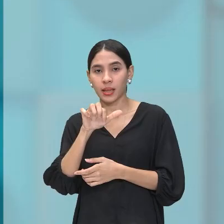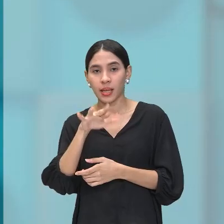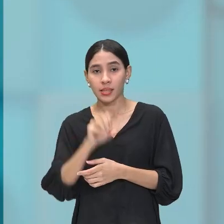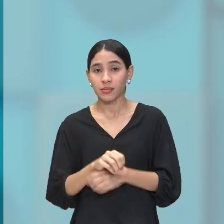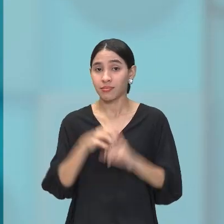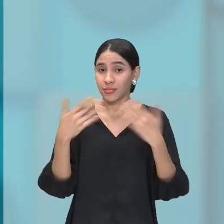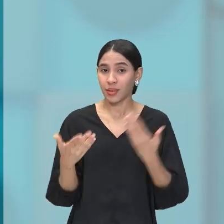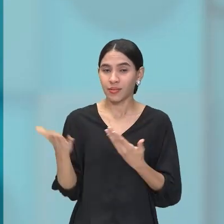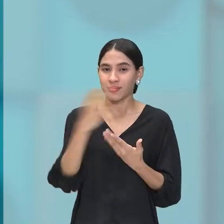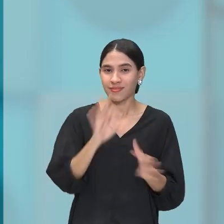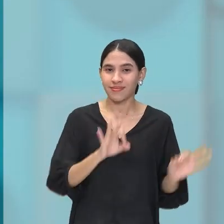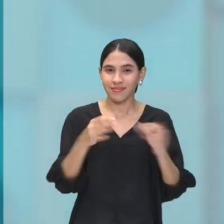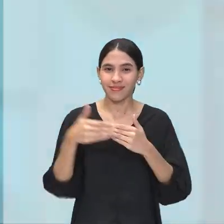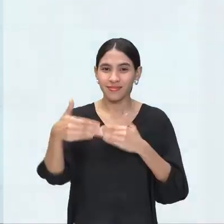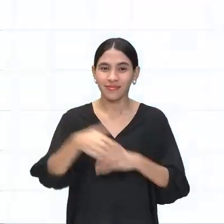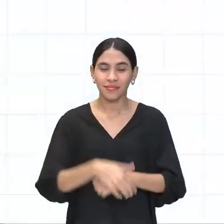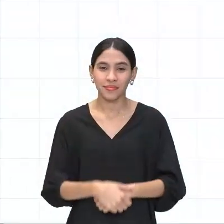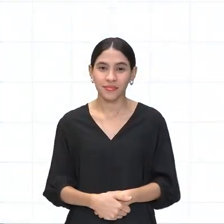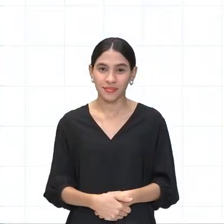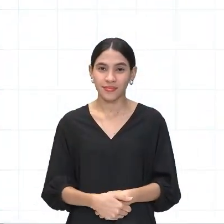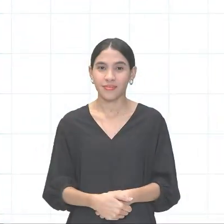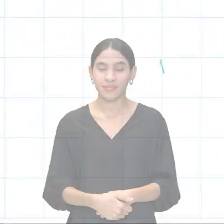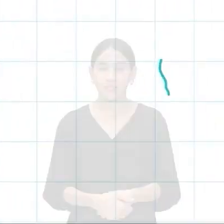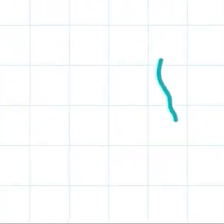Então, vamos para esta aula.